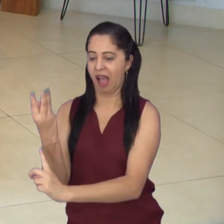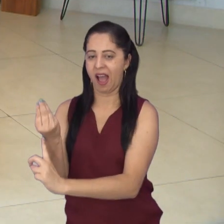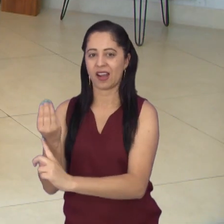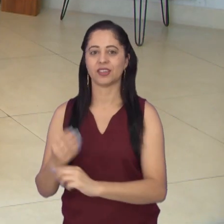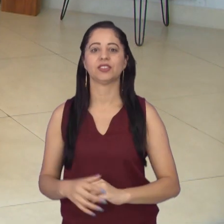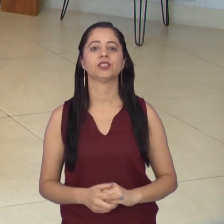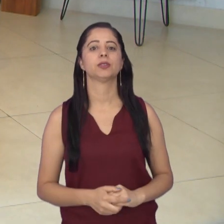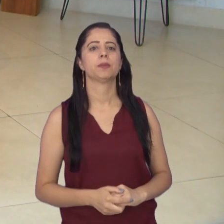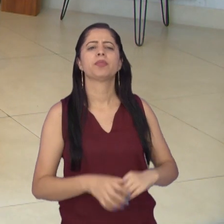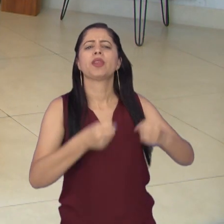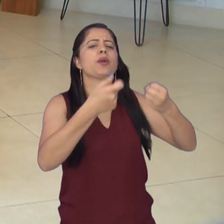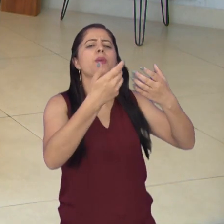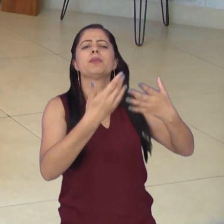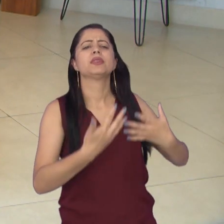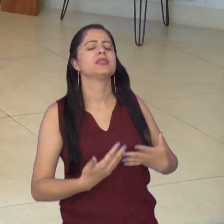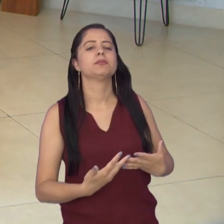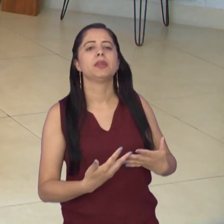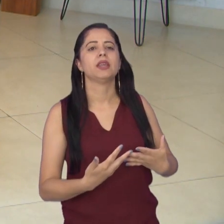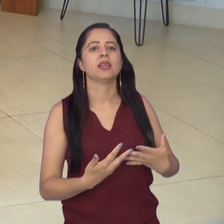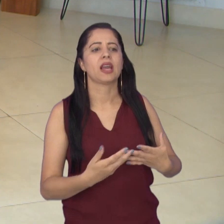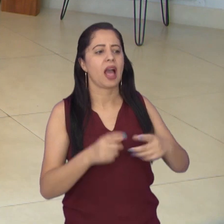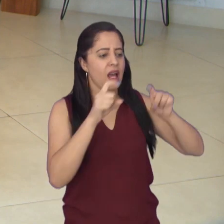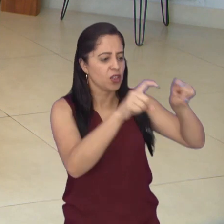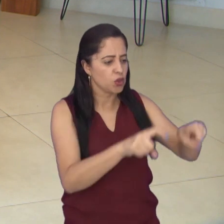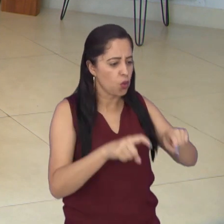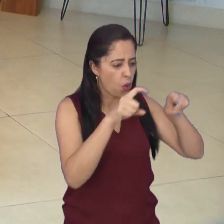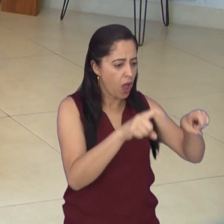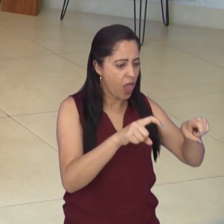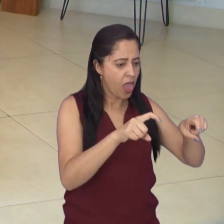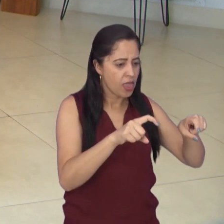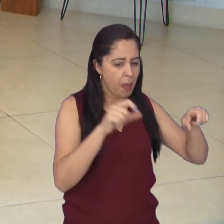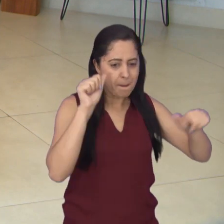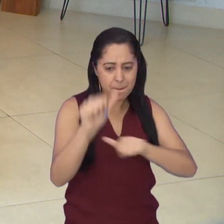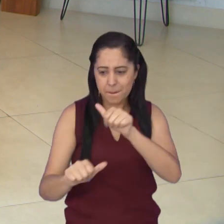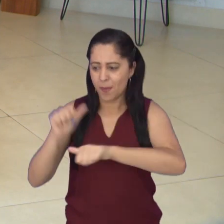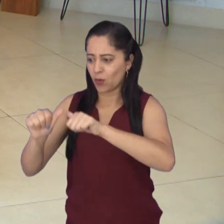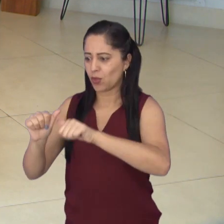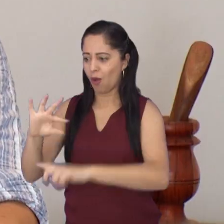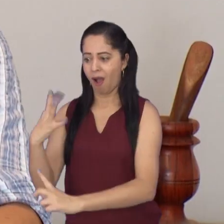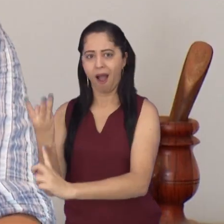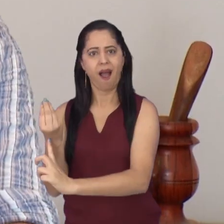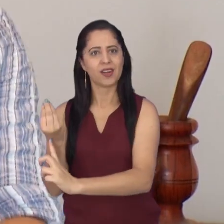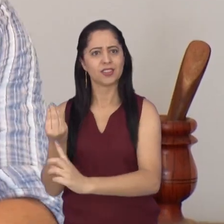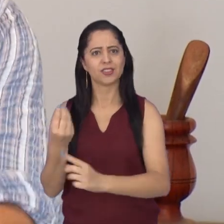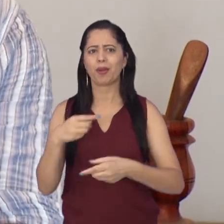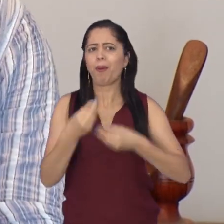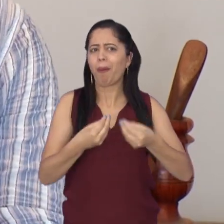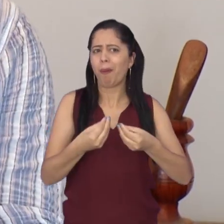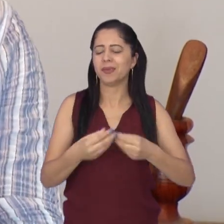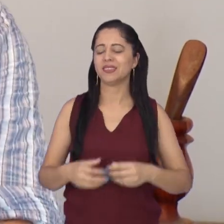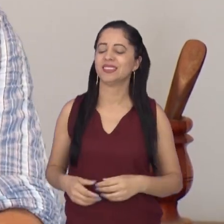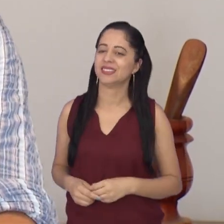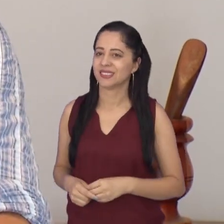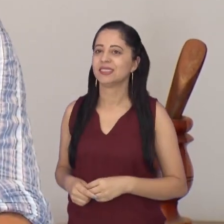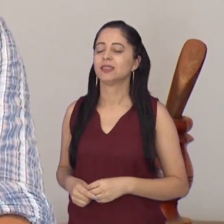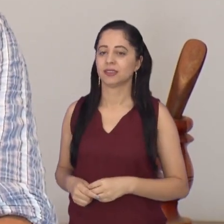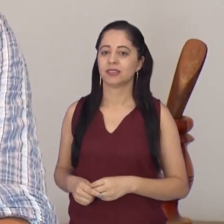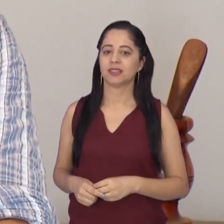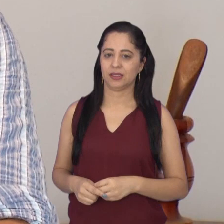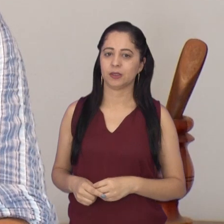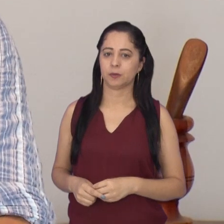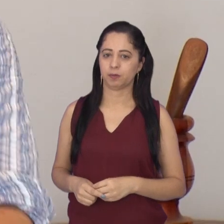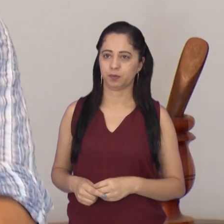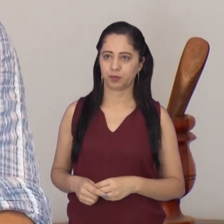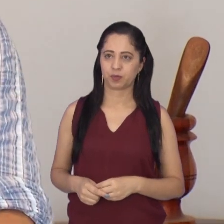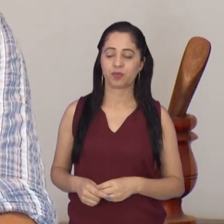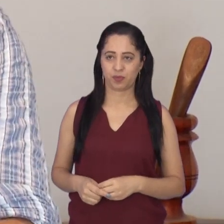Bruno, então conta essa história pra gente, do campo para uma obra de arte. Pois é, esse momento aqui com a loja em São